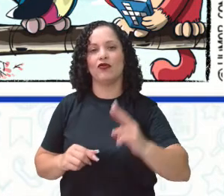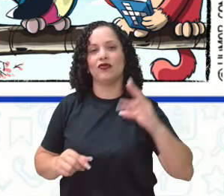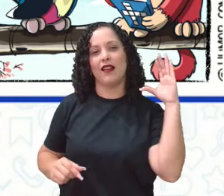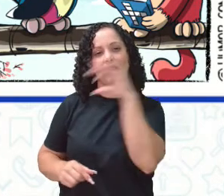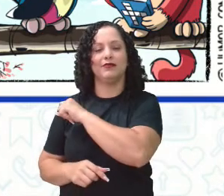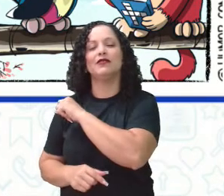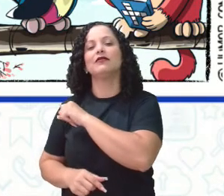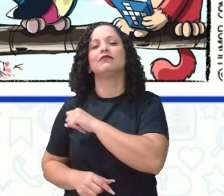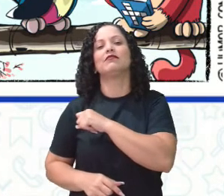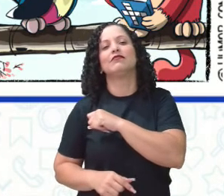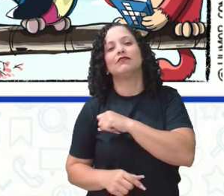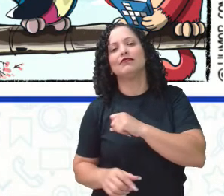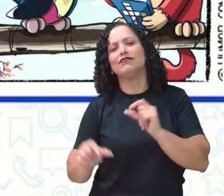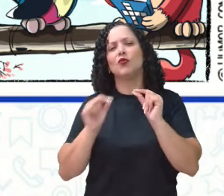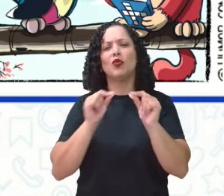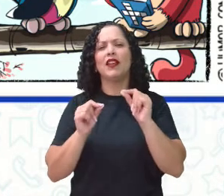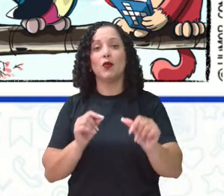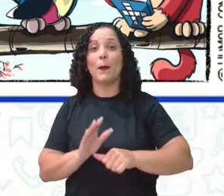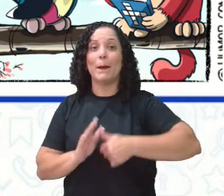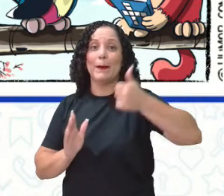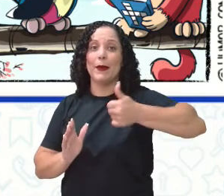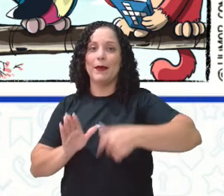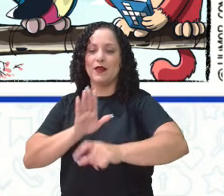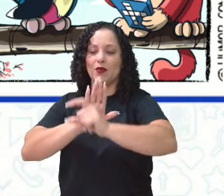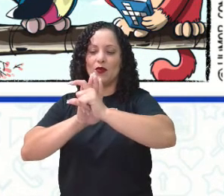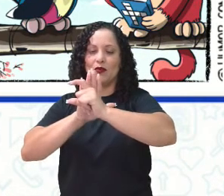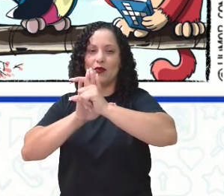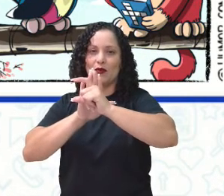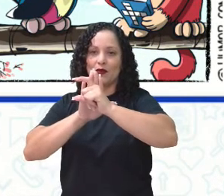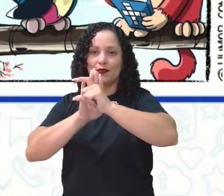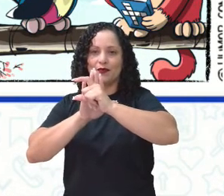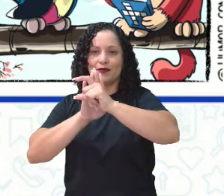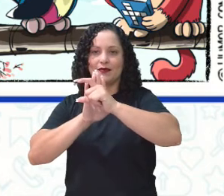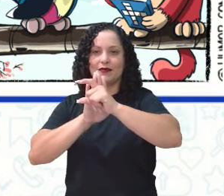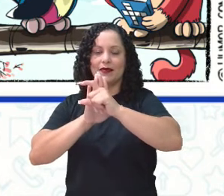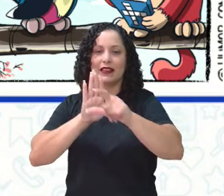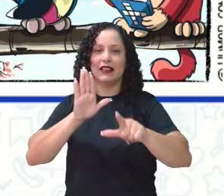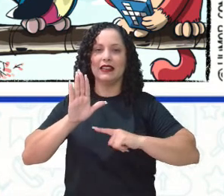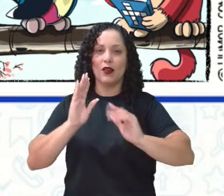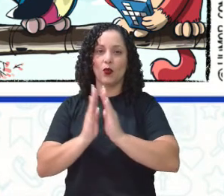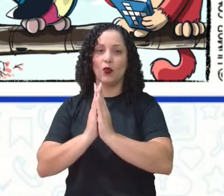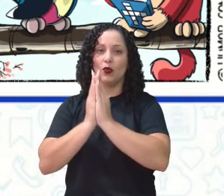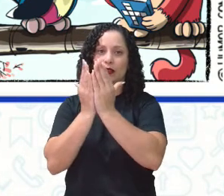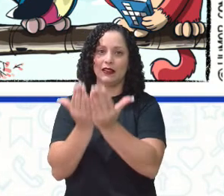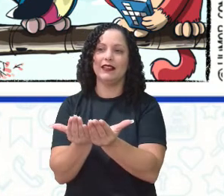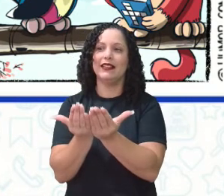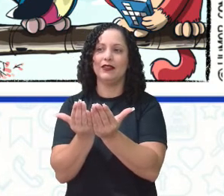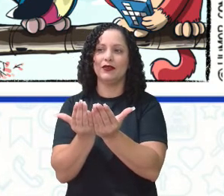E aí, no primeiro quadrinho, nós temos um livro na mão de Caco.